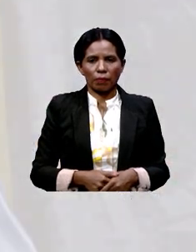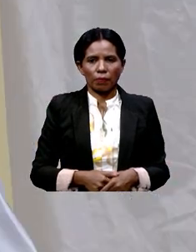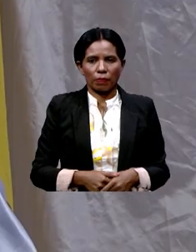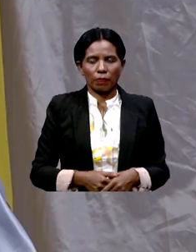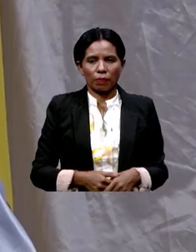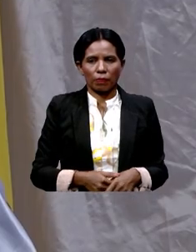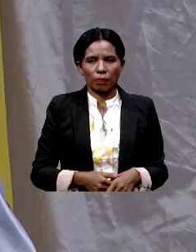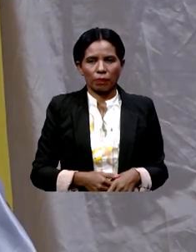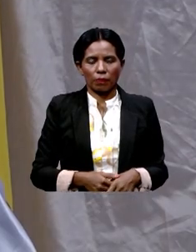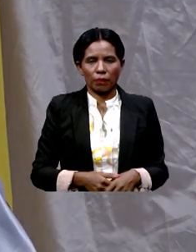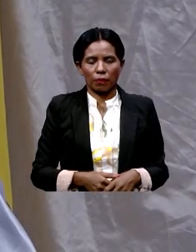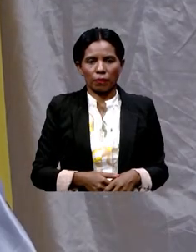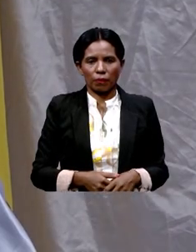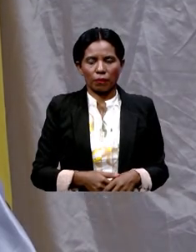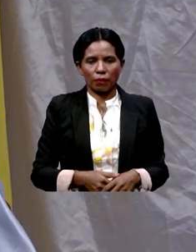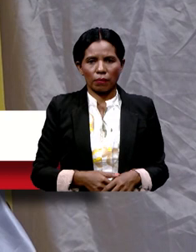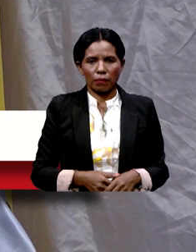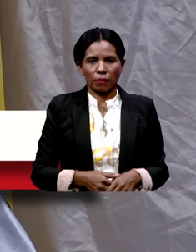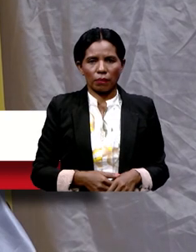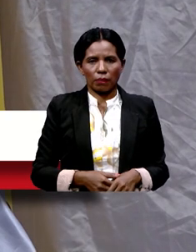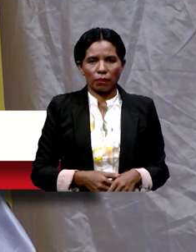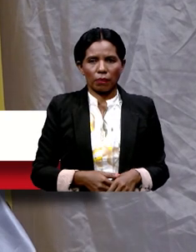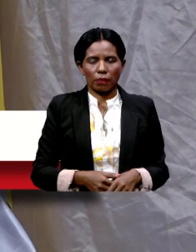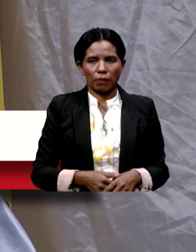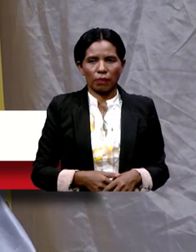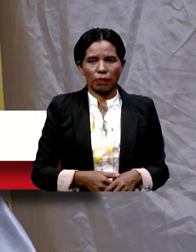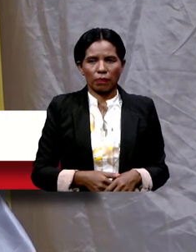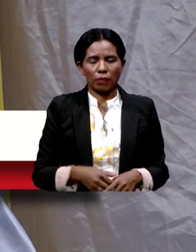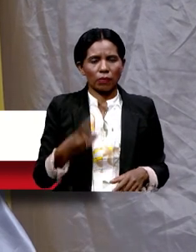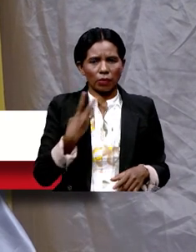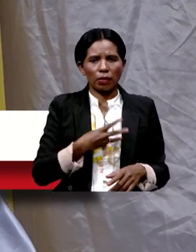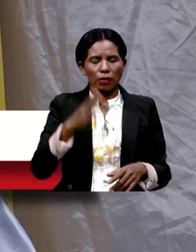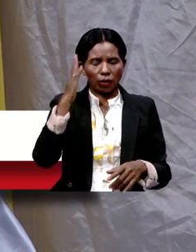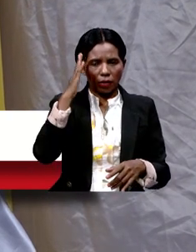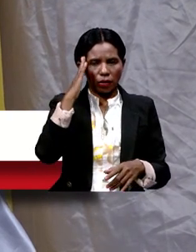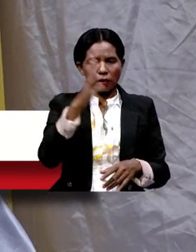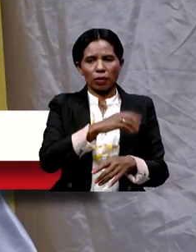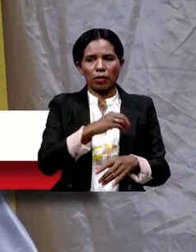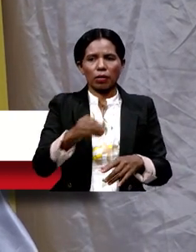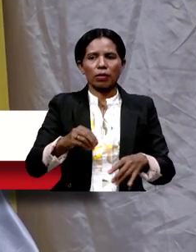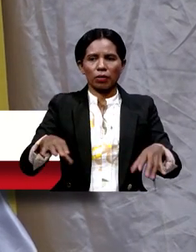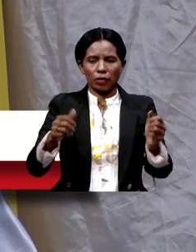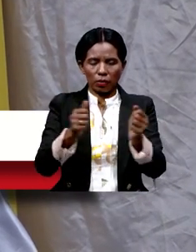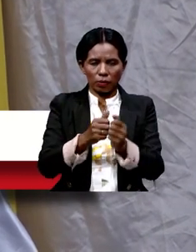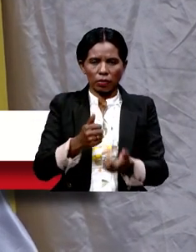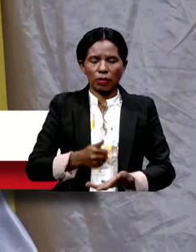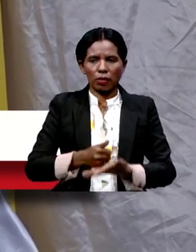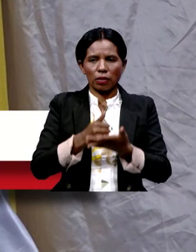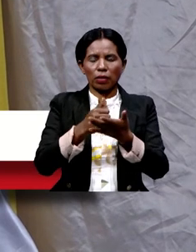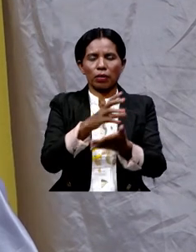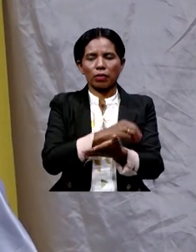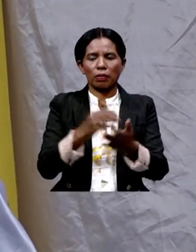for our people of Timor-Leste. Ya nebe ta noika ta apoine significante tebes baita ita